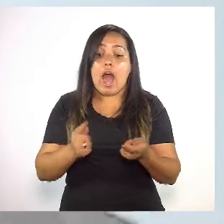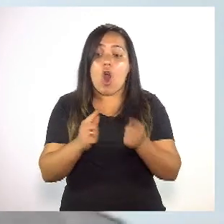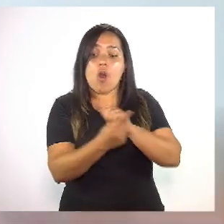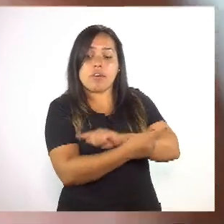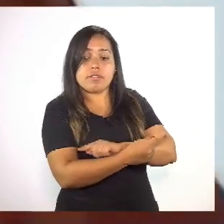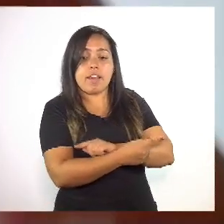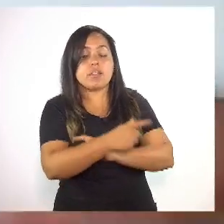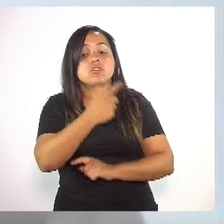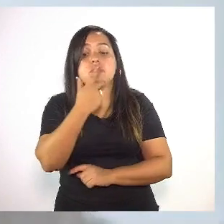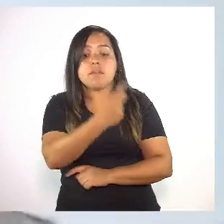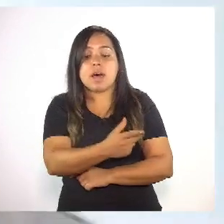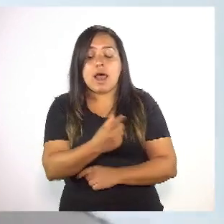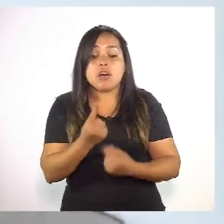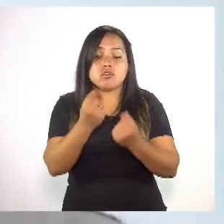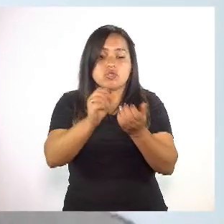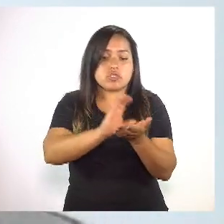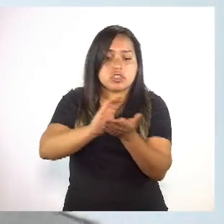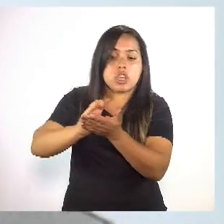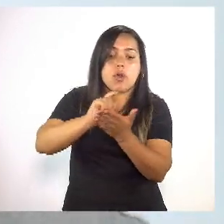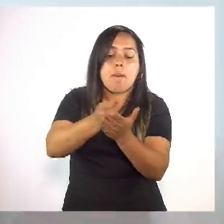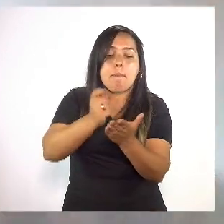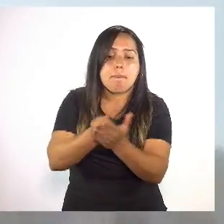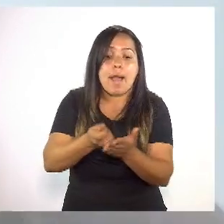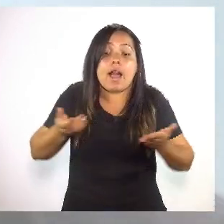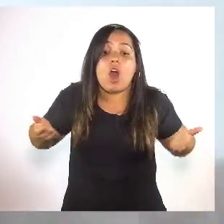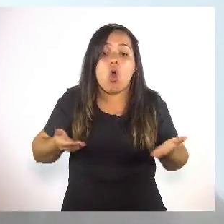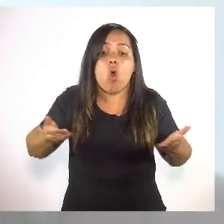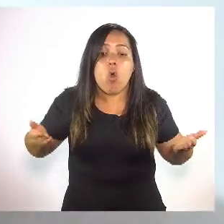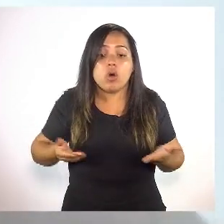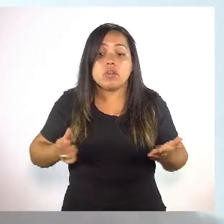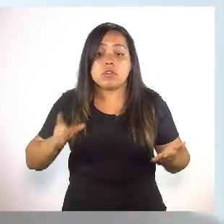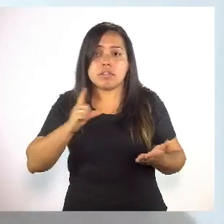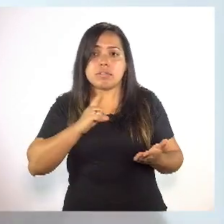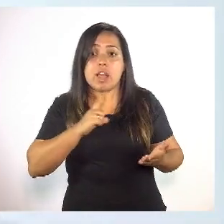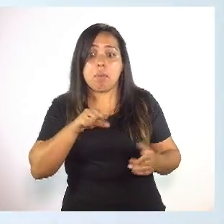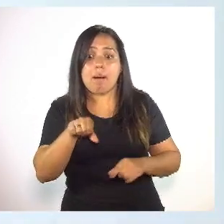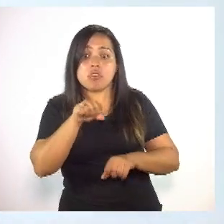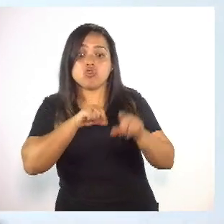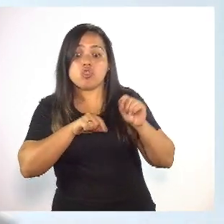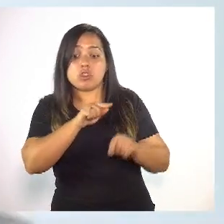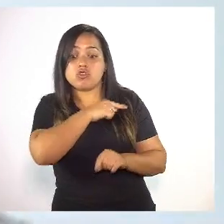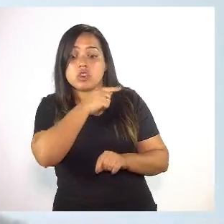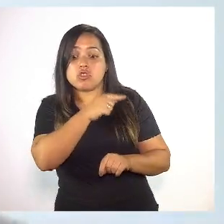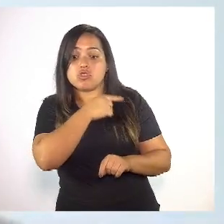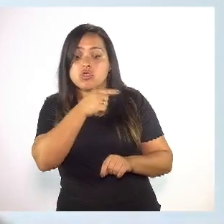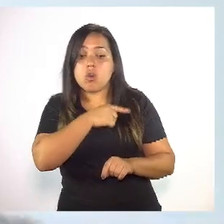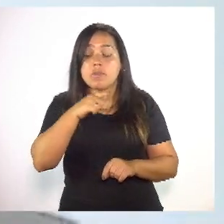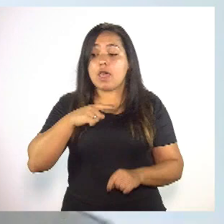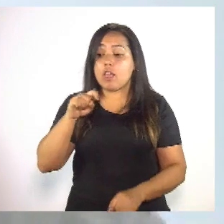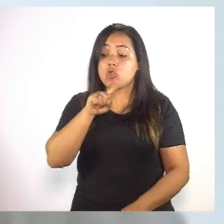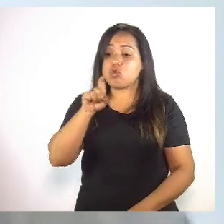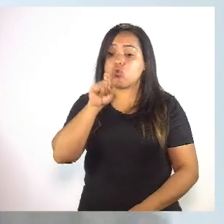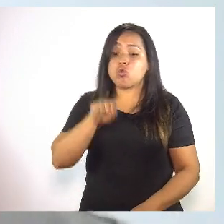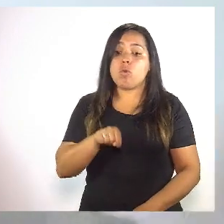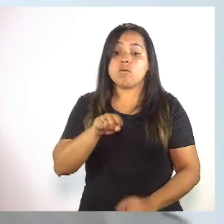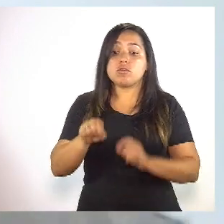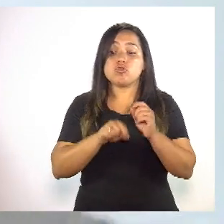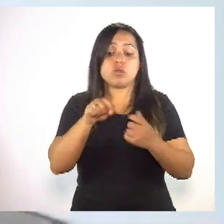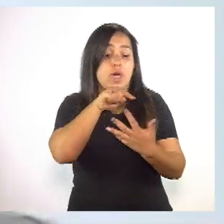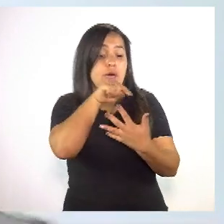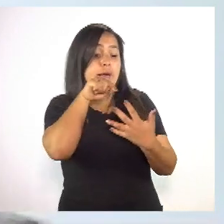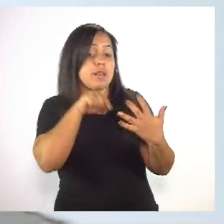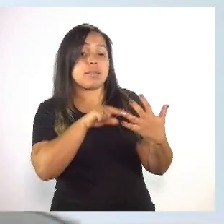exercício corrente, além de ser uma escolha de gestão, a gente começa a ter dúvidas, começa a colocar pontos de interrogação sobre os